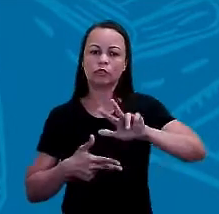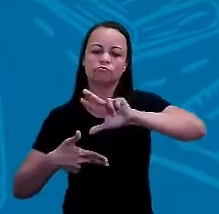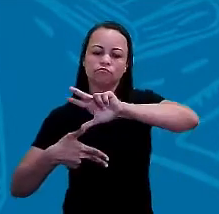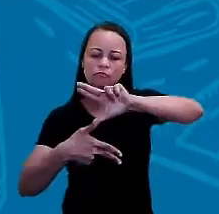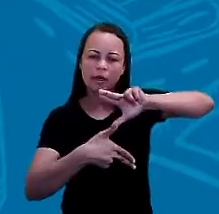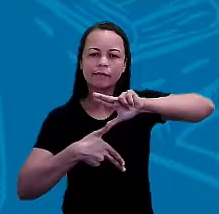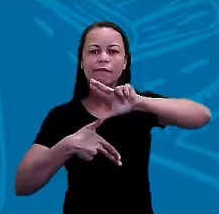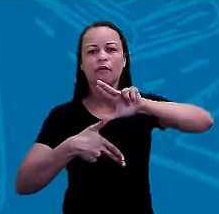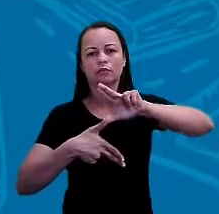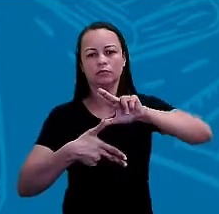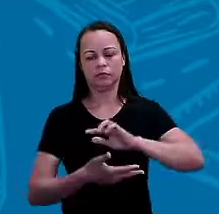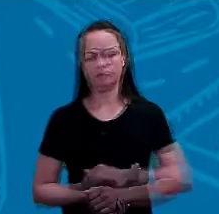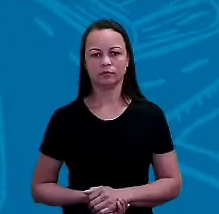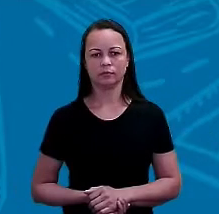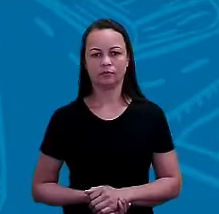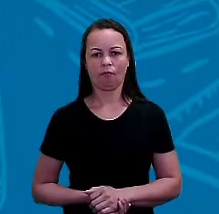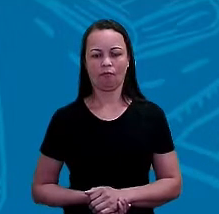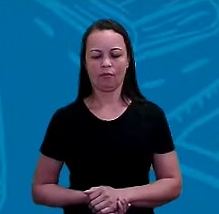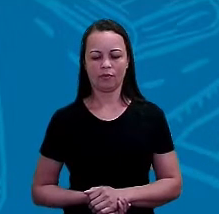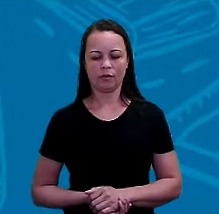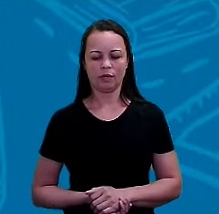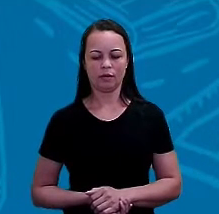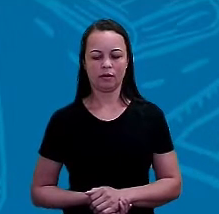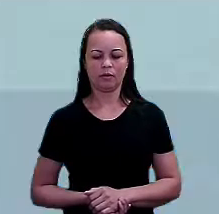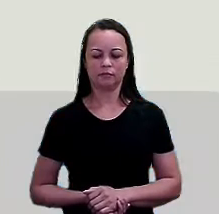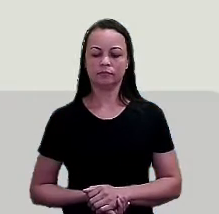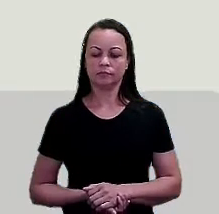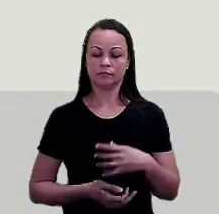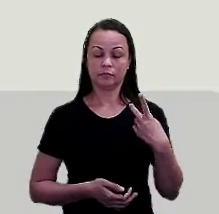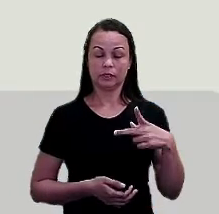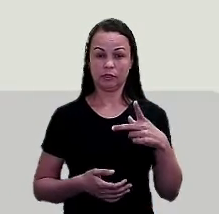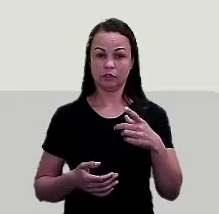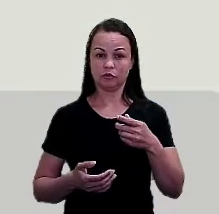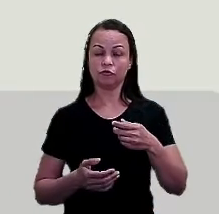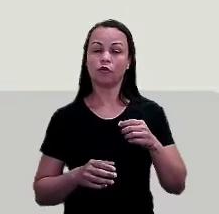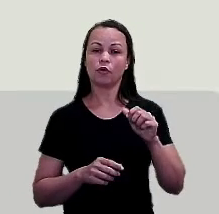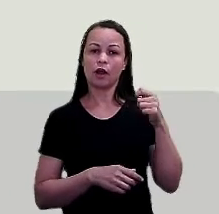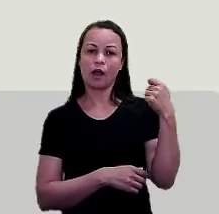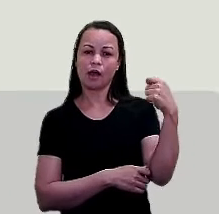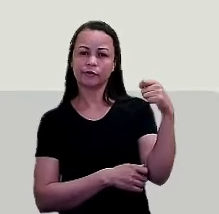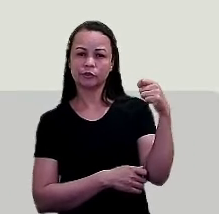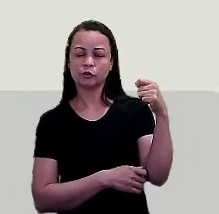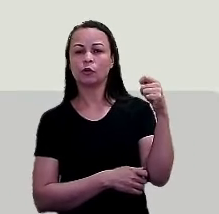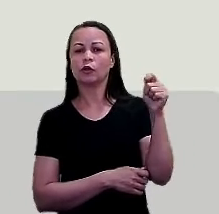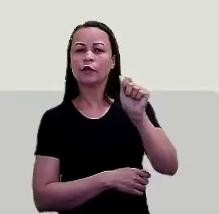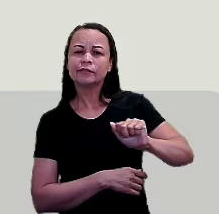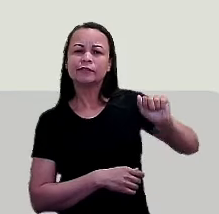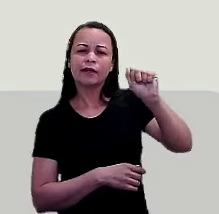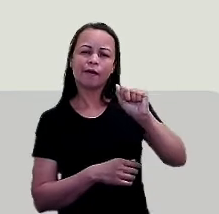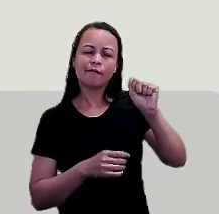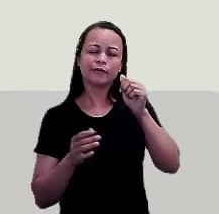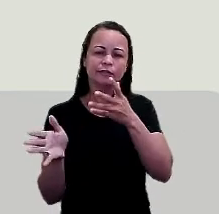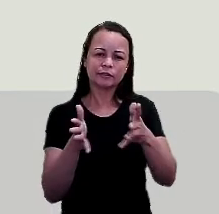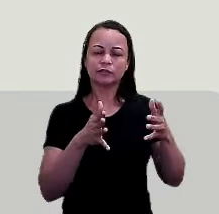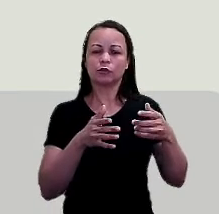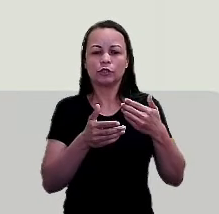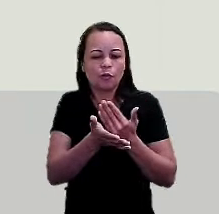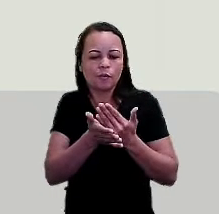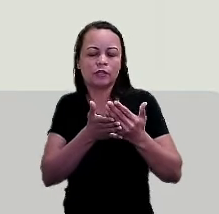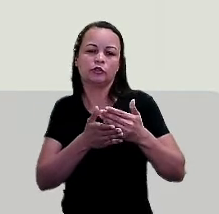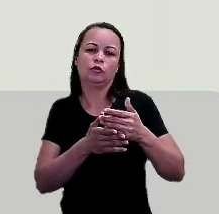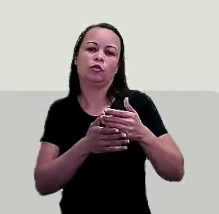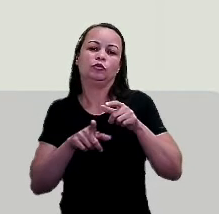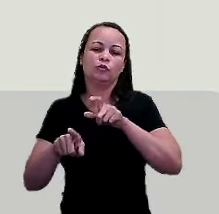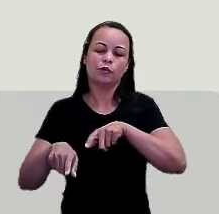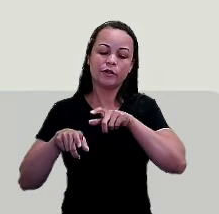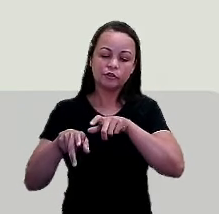disso tudo? As ligas camponesas foram associações de trabalhadores rurais iniciadas no Engenho Galileia, onde